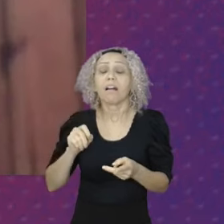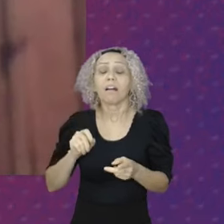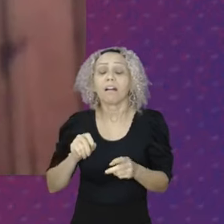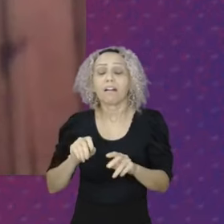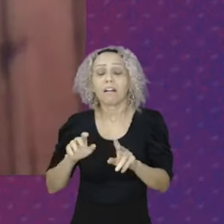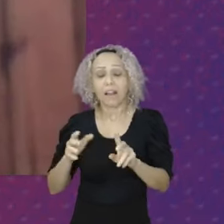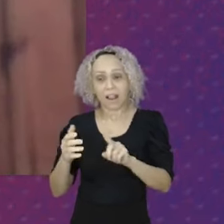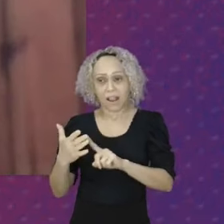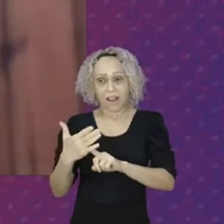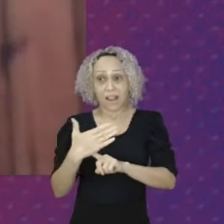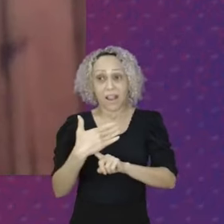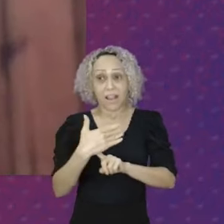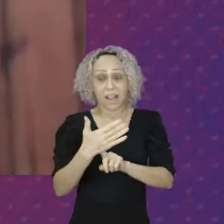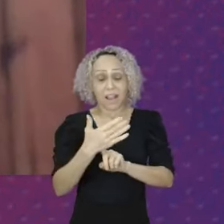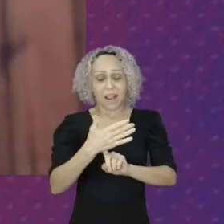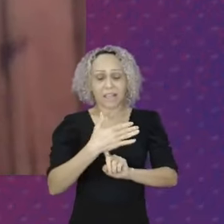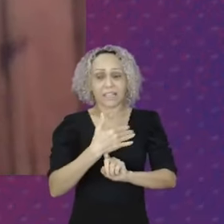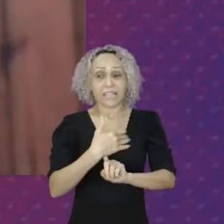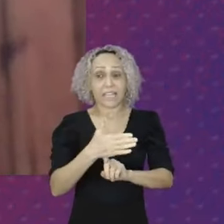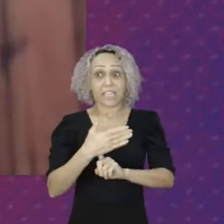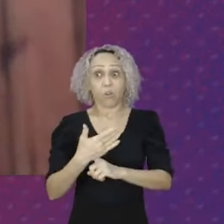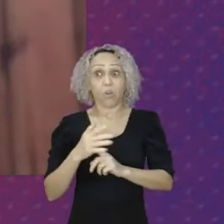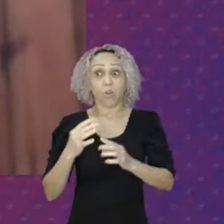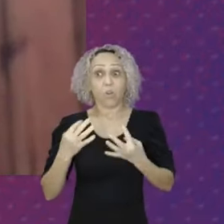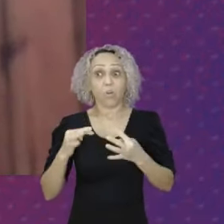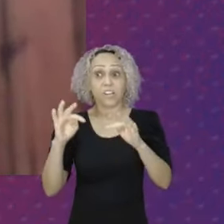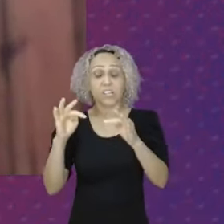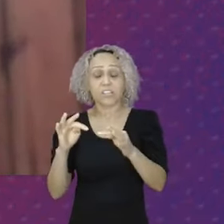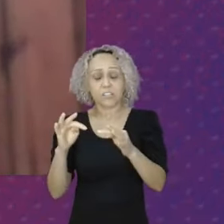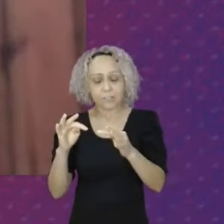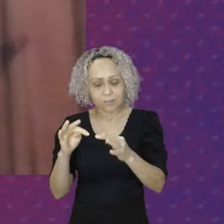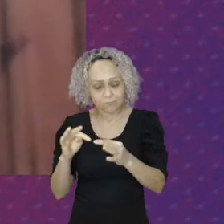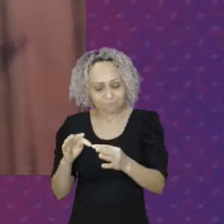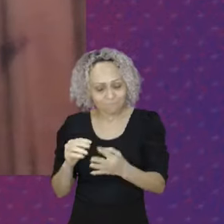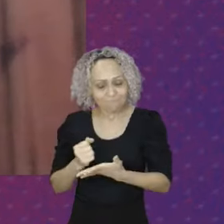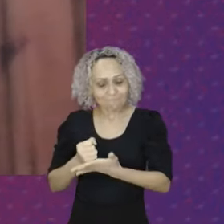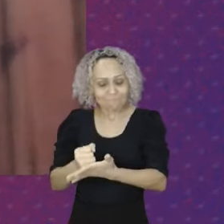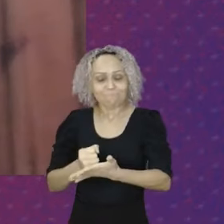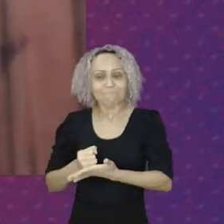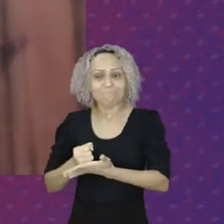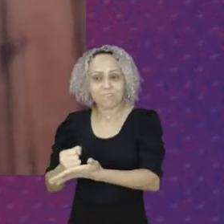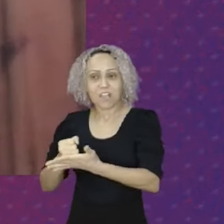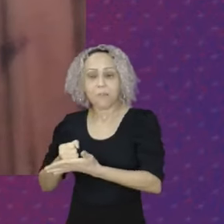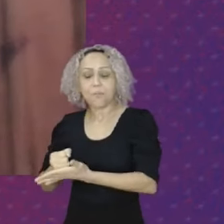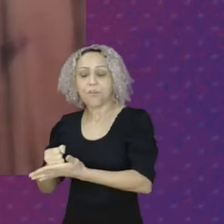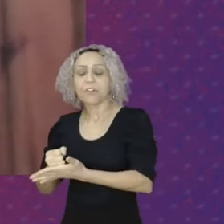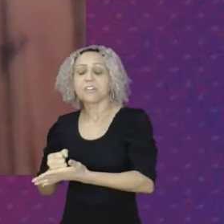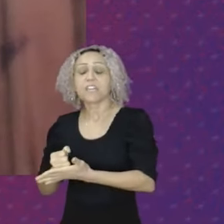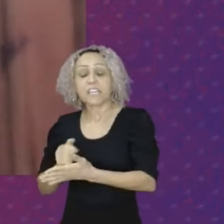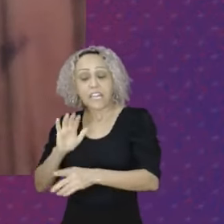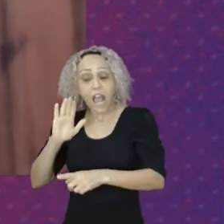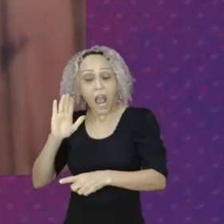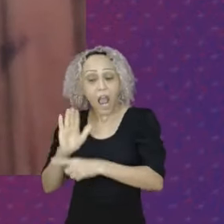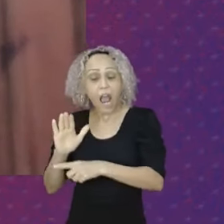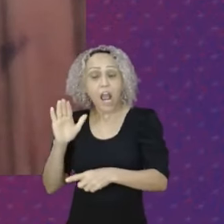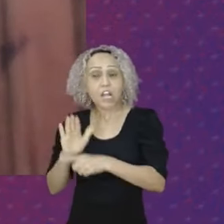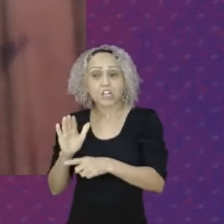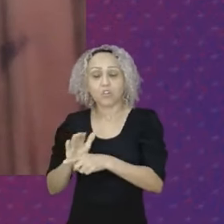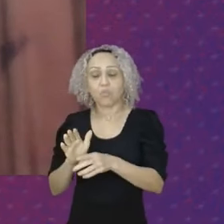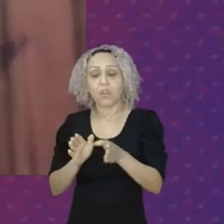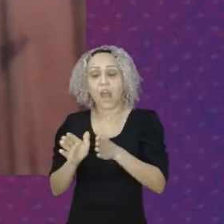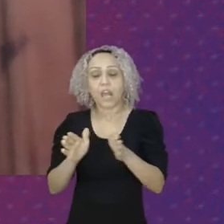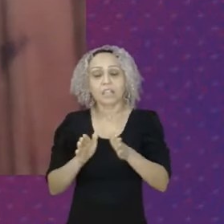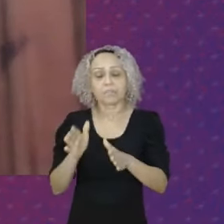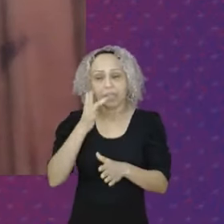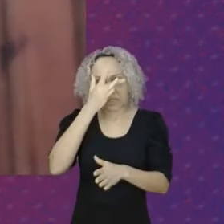cegas desde que começou o uso do celularo smartphone como é que se diz assim elas conseguem ter o as imagens